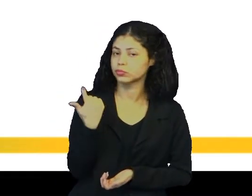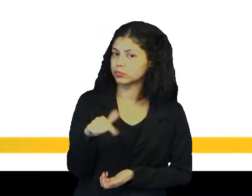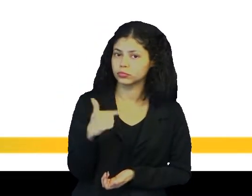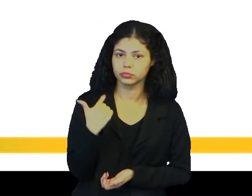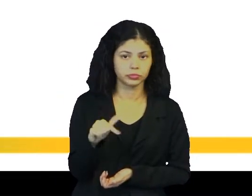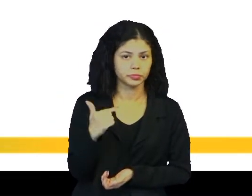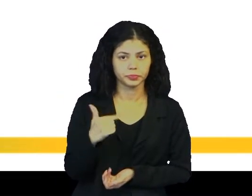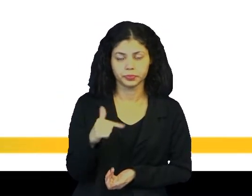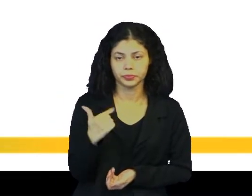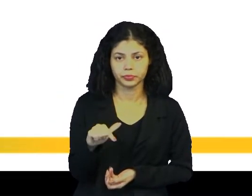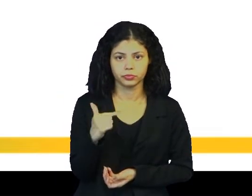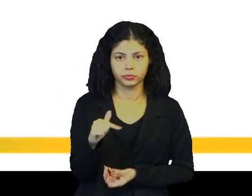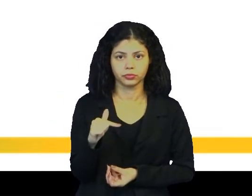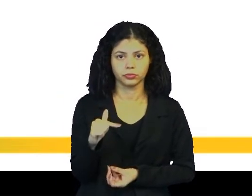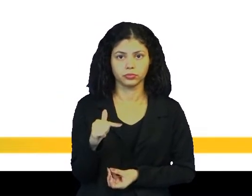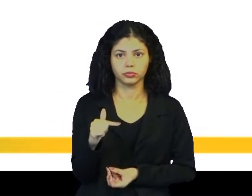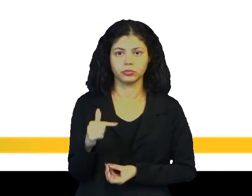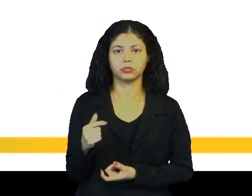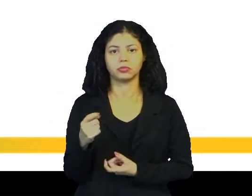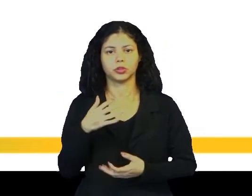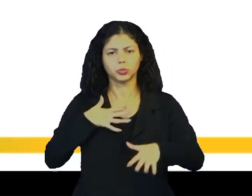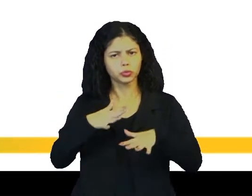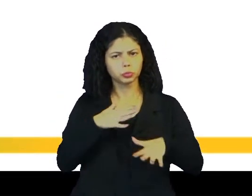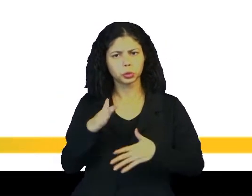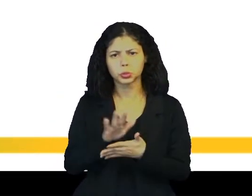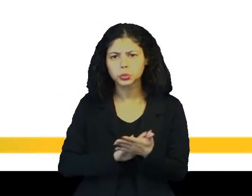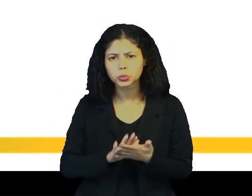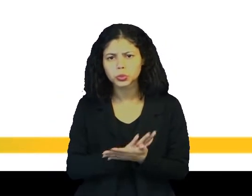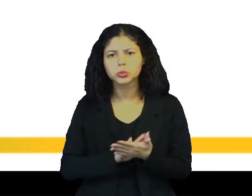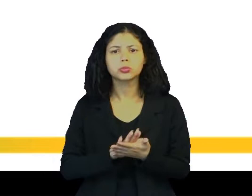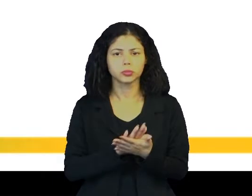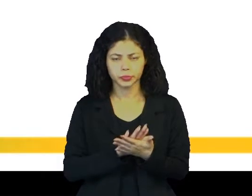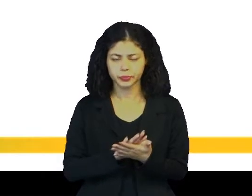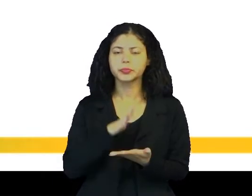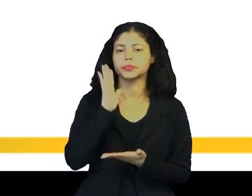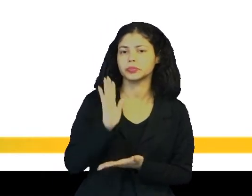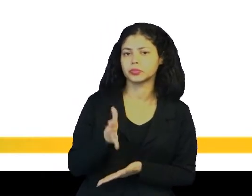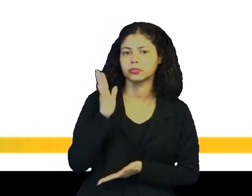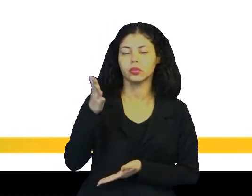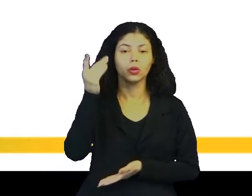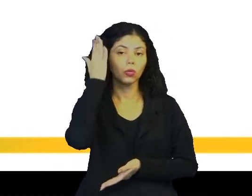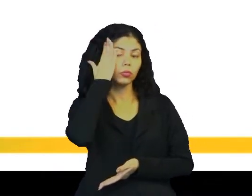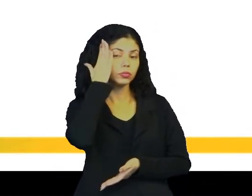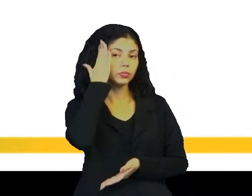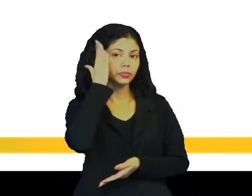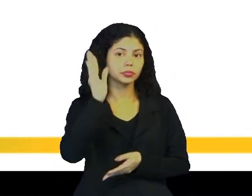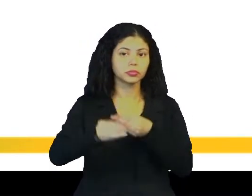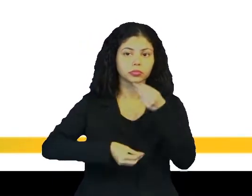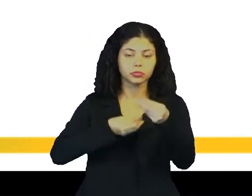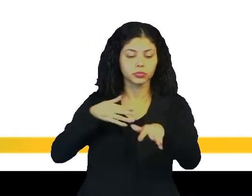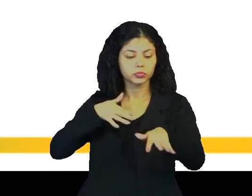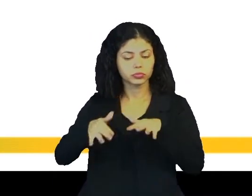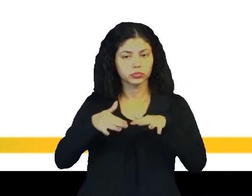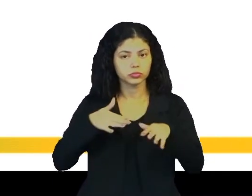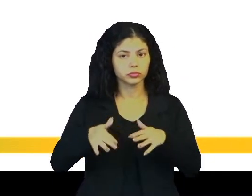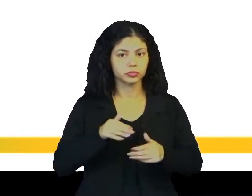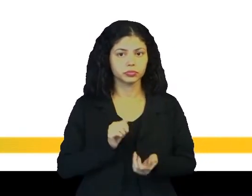tem um aspecto de movimento. A gente sempre entende como um